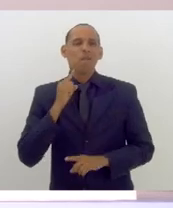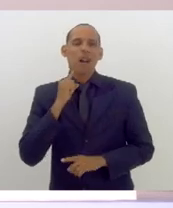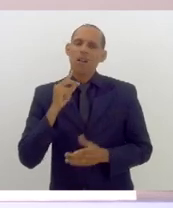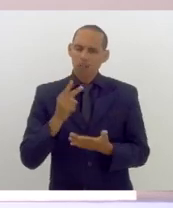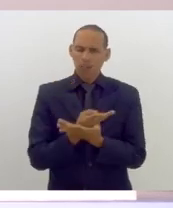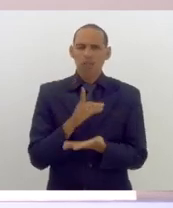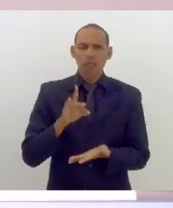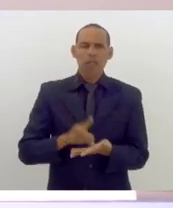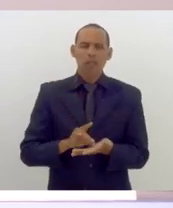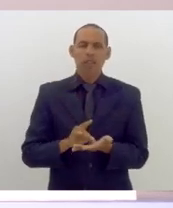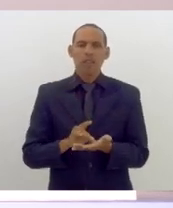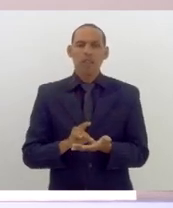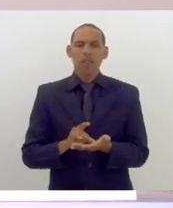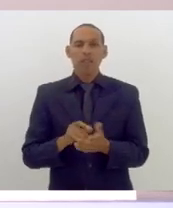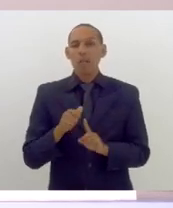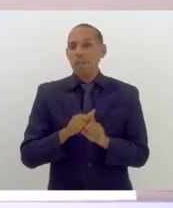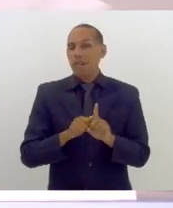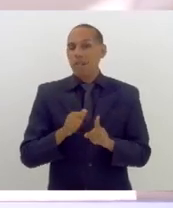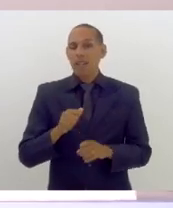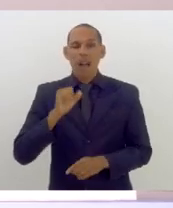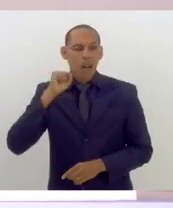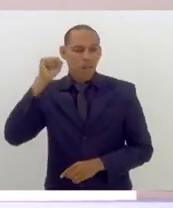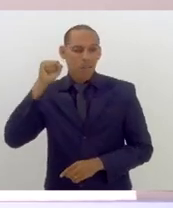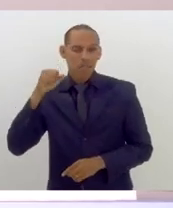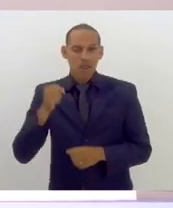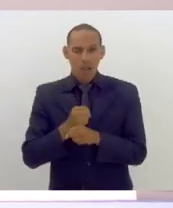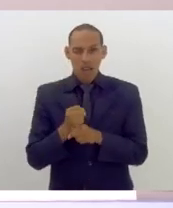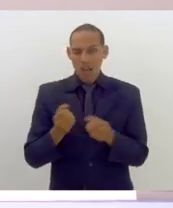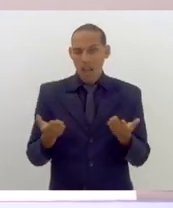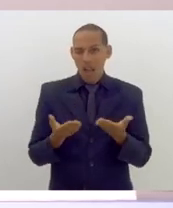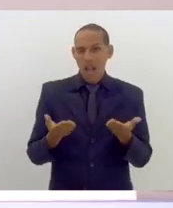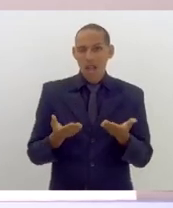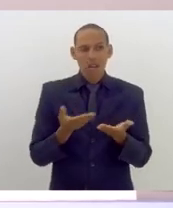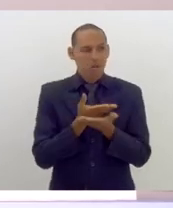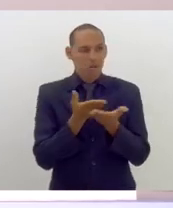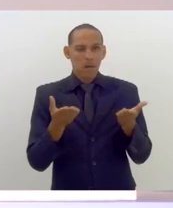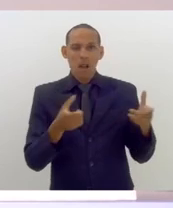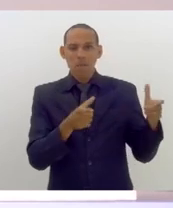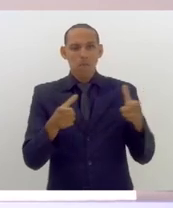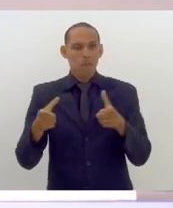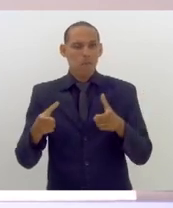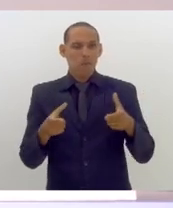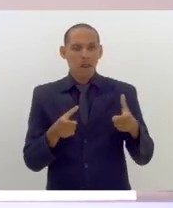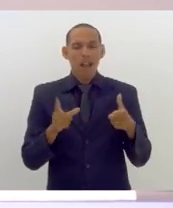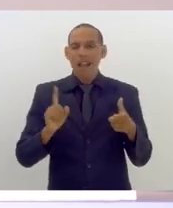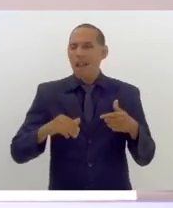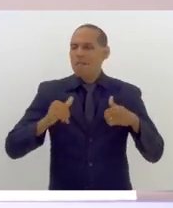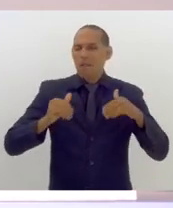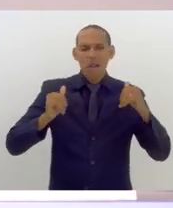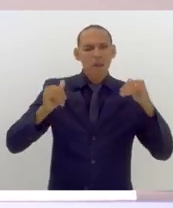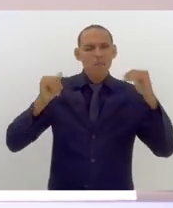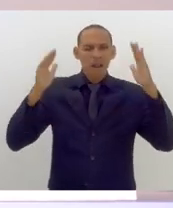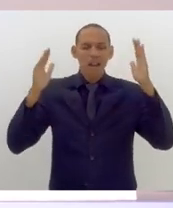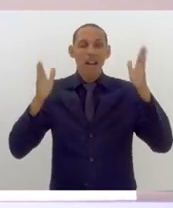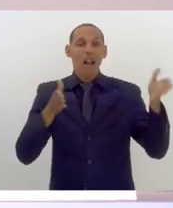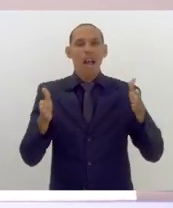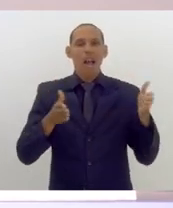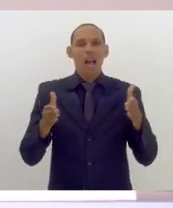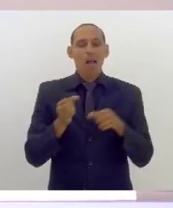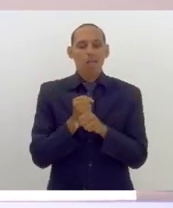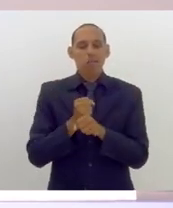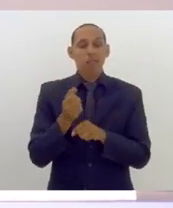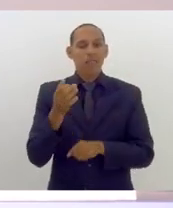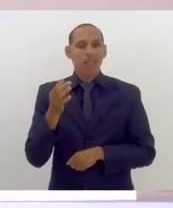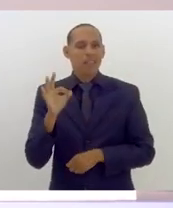aconteceu e abriu deste ano o nível dos principais reservatórios do país já era o maior para época em 10 anos